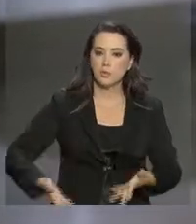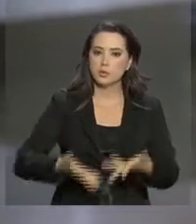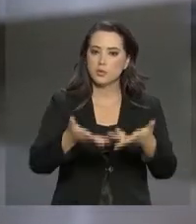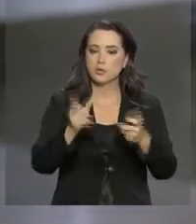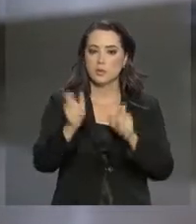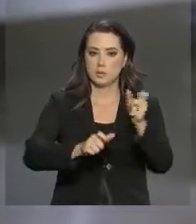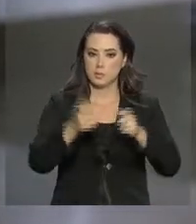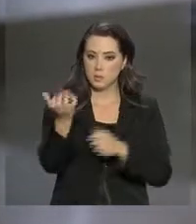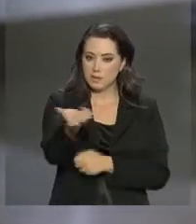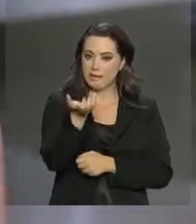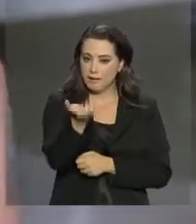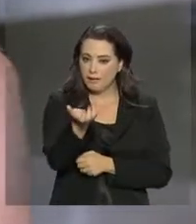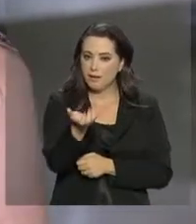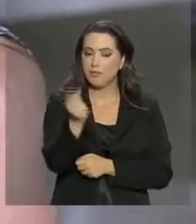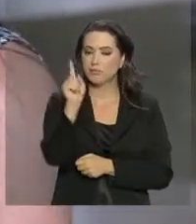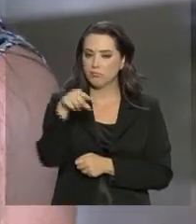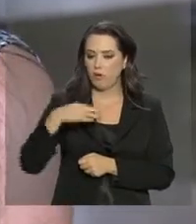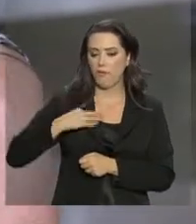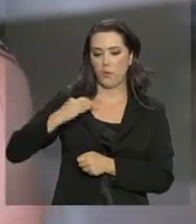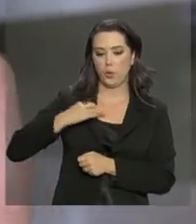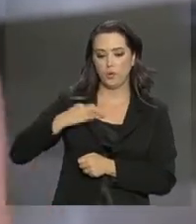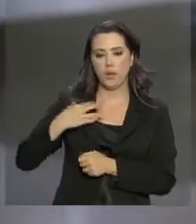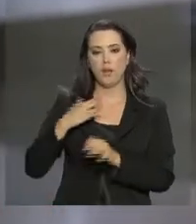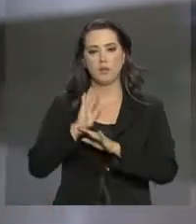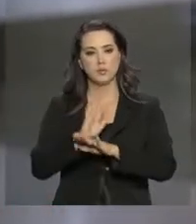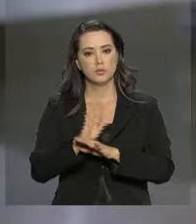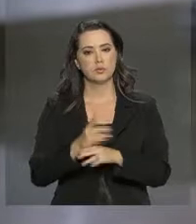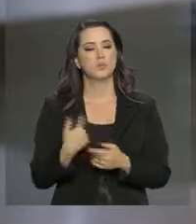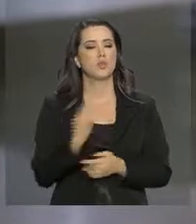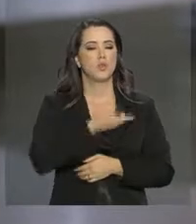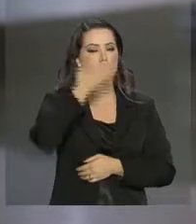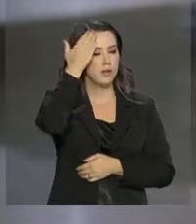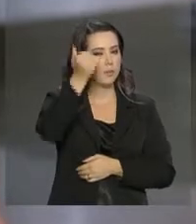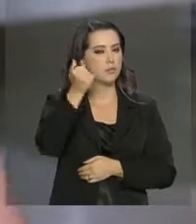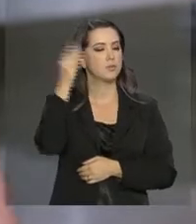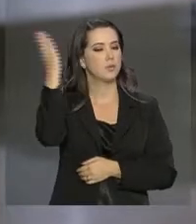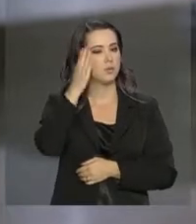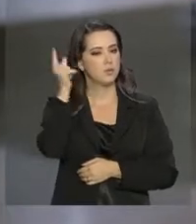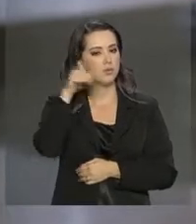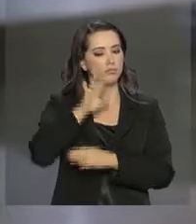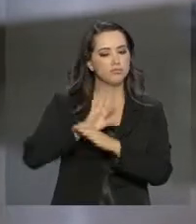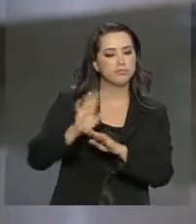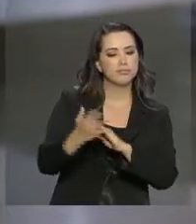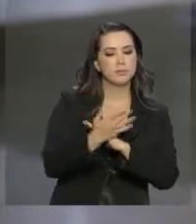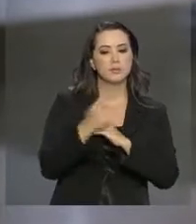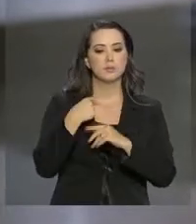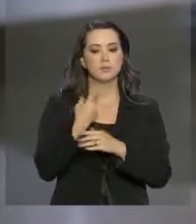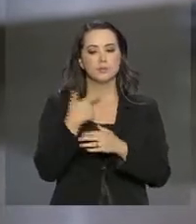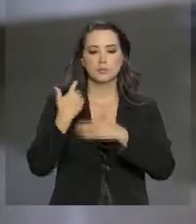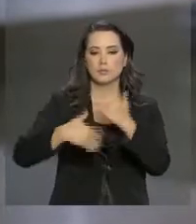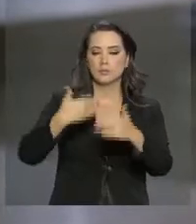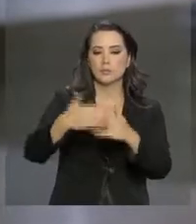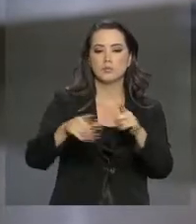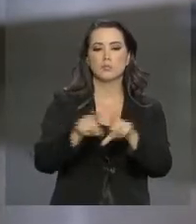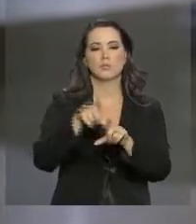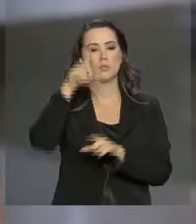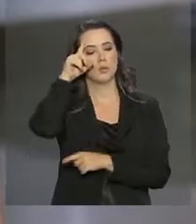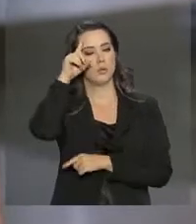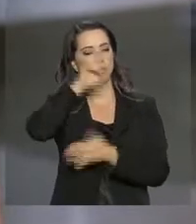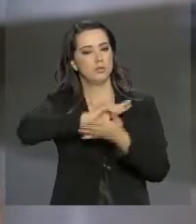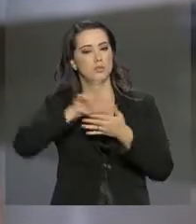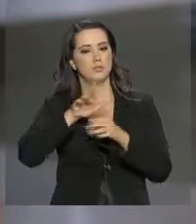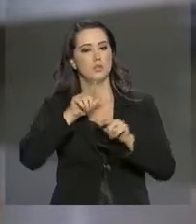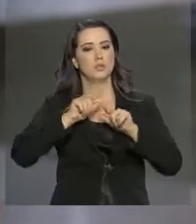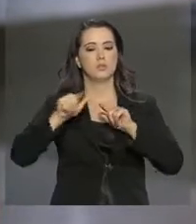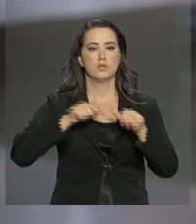no país então os brasileiros nós sabemos que são muito solidários que já desenvolvem nossas atividades corriqueiras é muito ações de